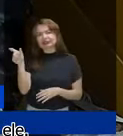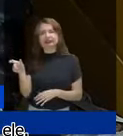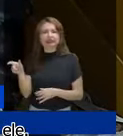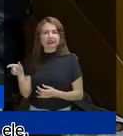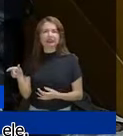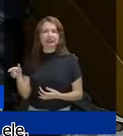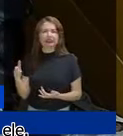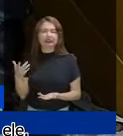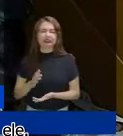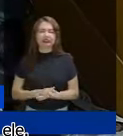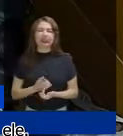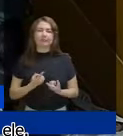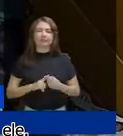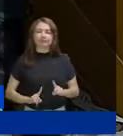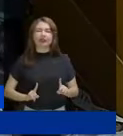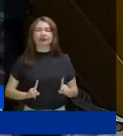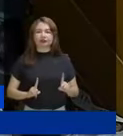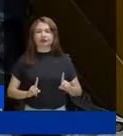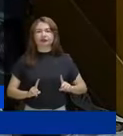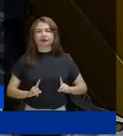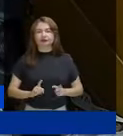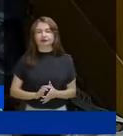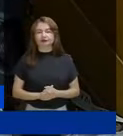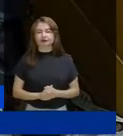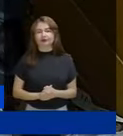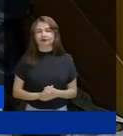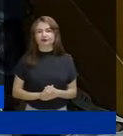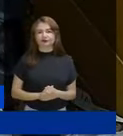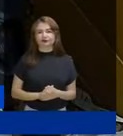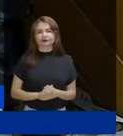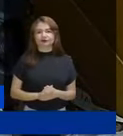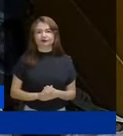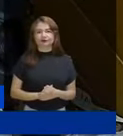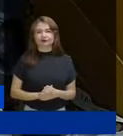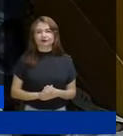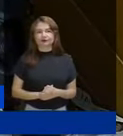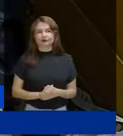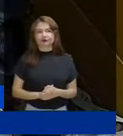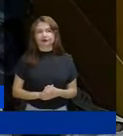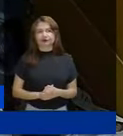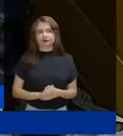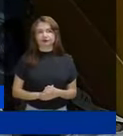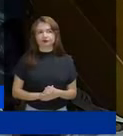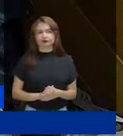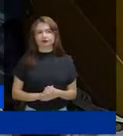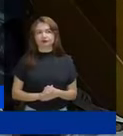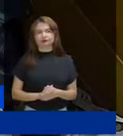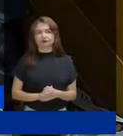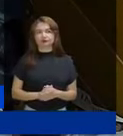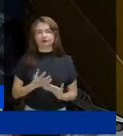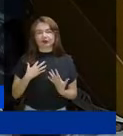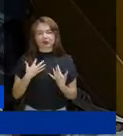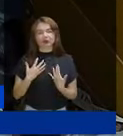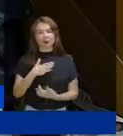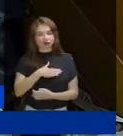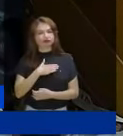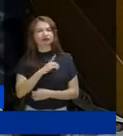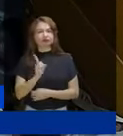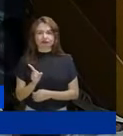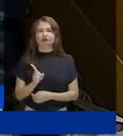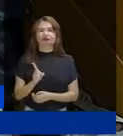ele. Mas eu o tinha em grande estima,